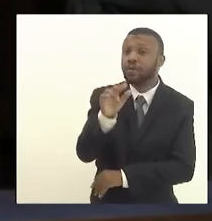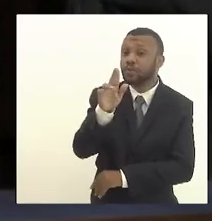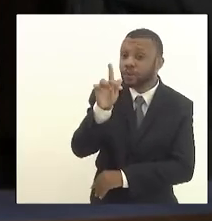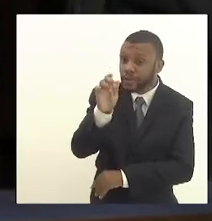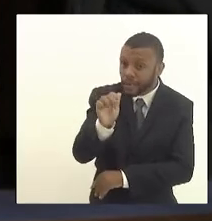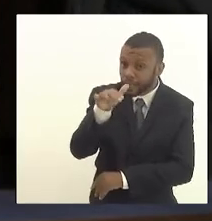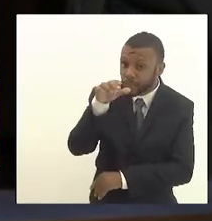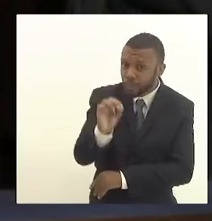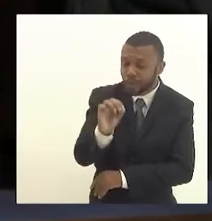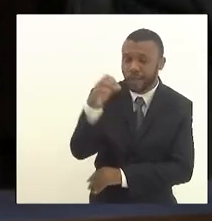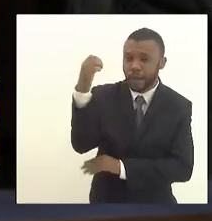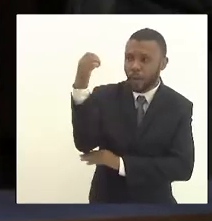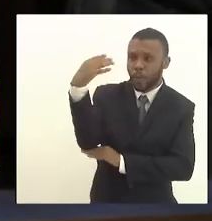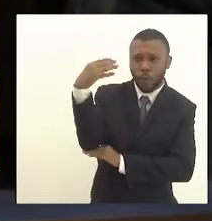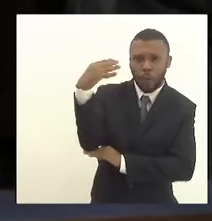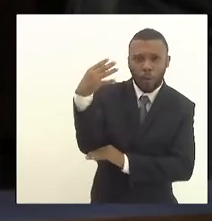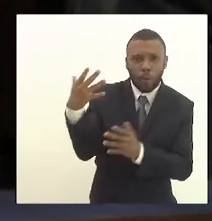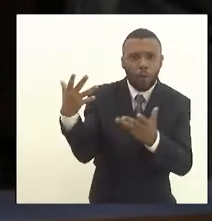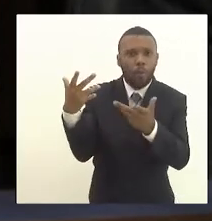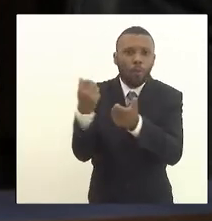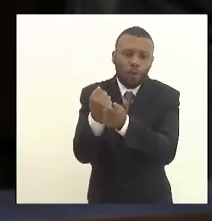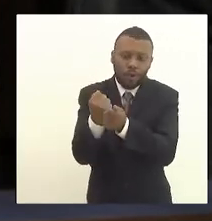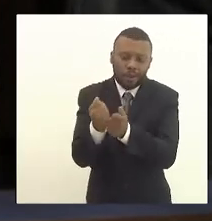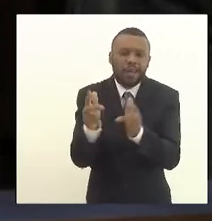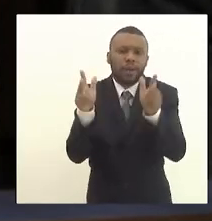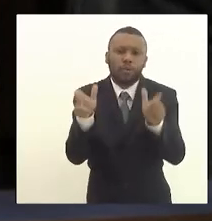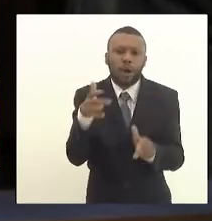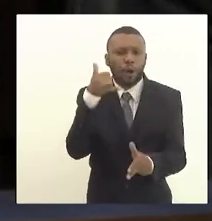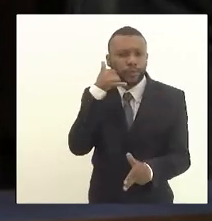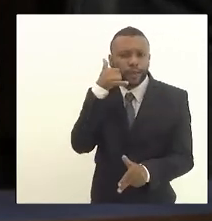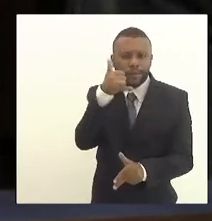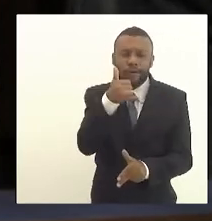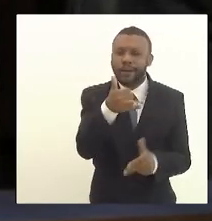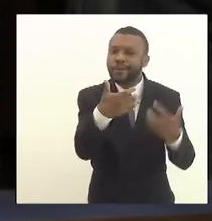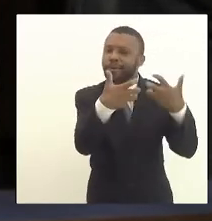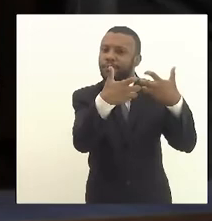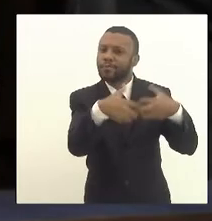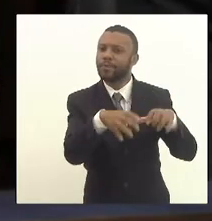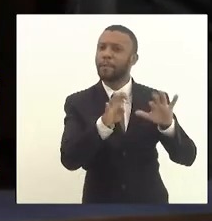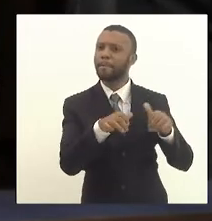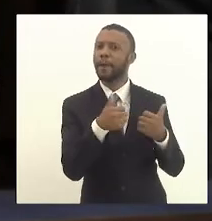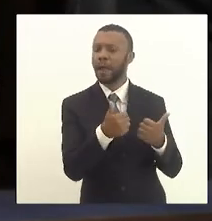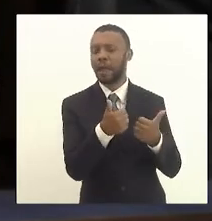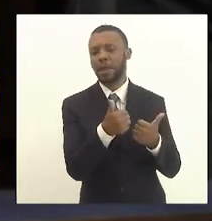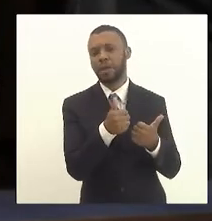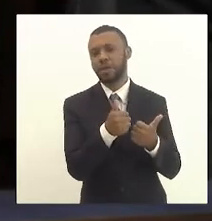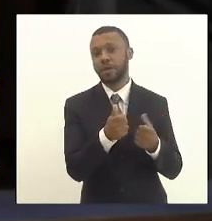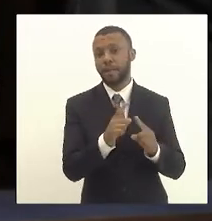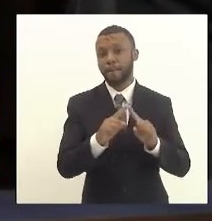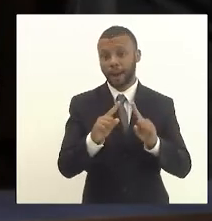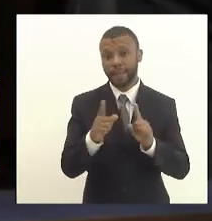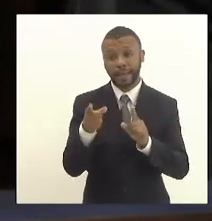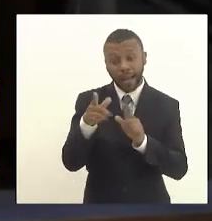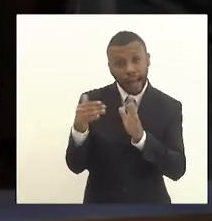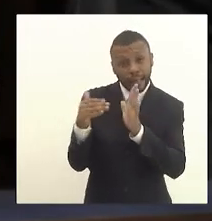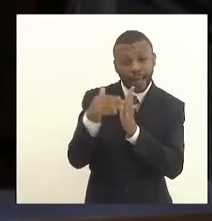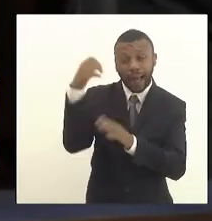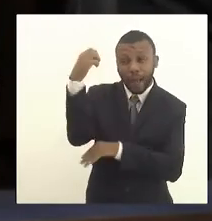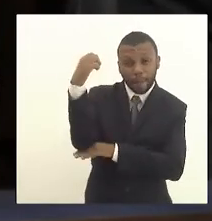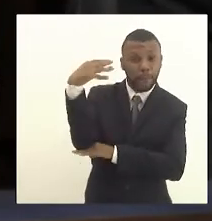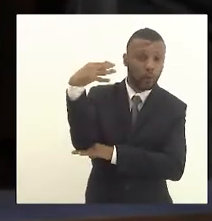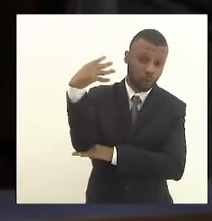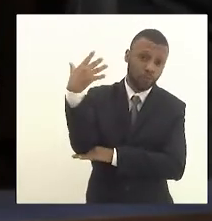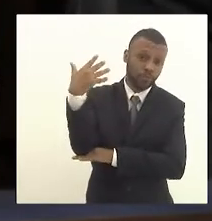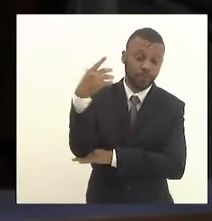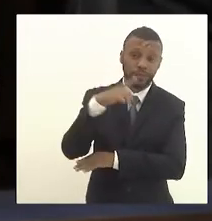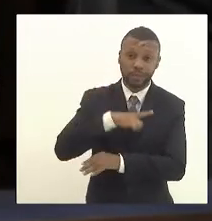muito bem. Assim como o celular também hoje funciona muito bem. Já é uma especialista, mas ela até ilumina. Mas isso vai ser a